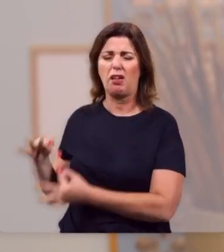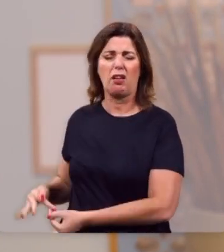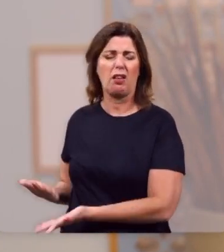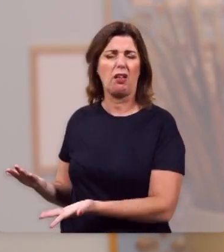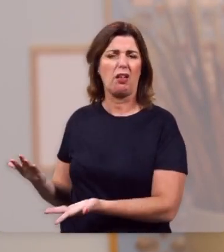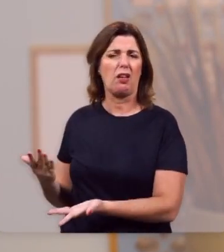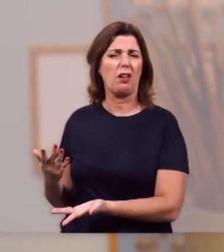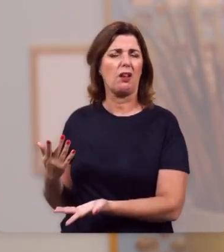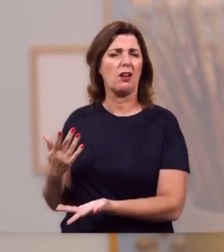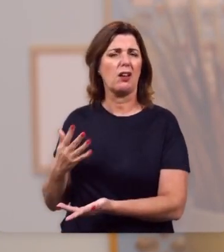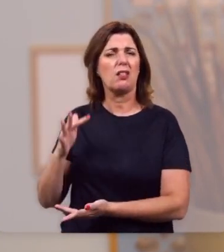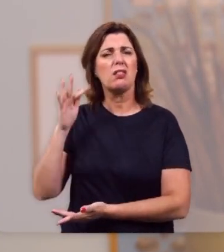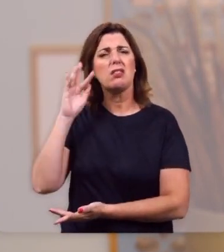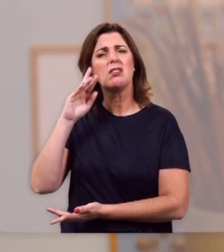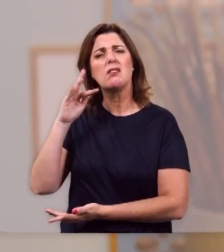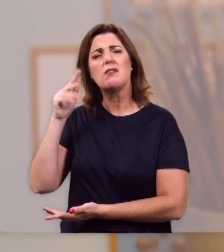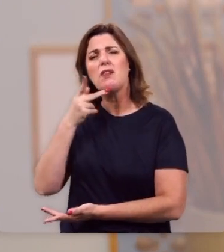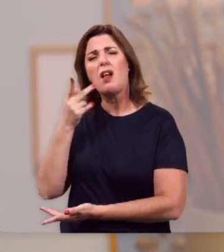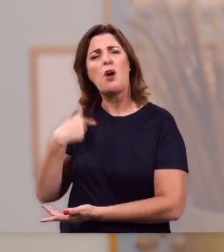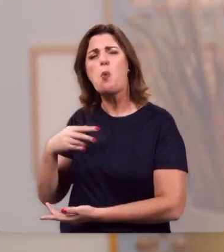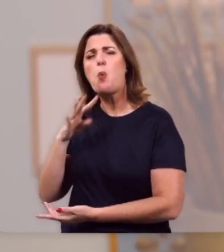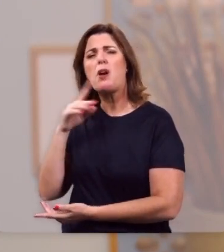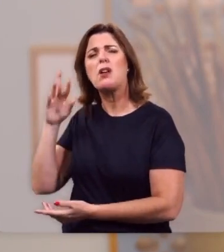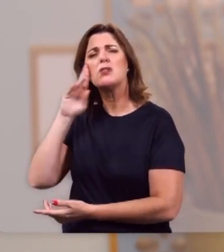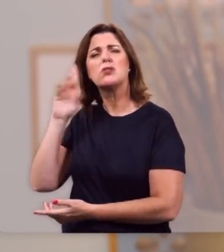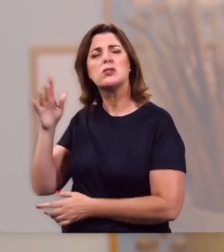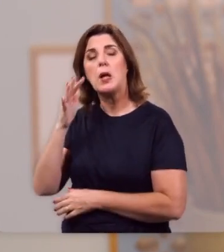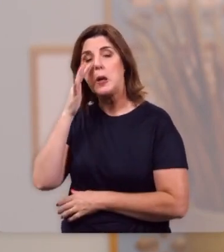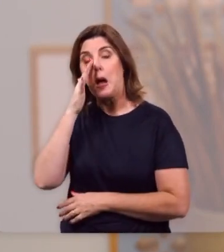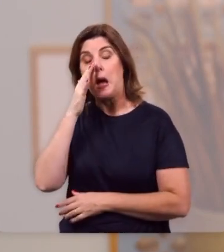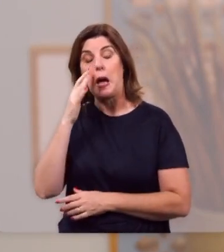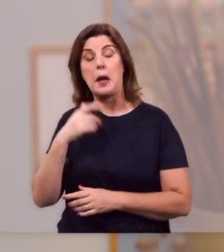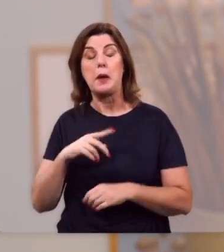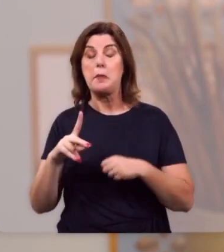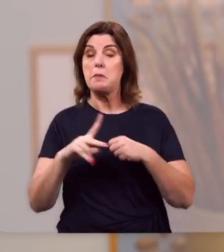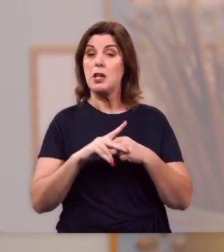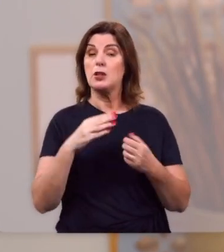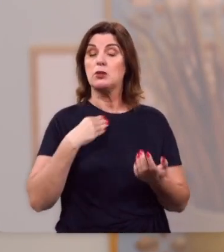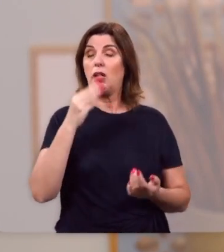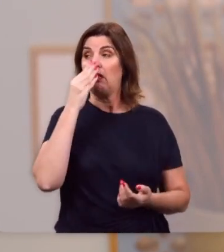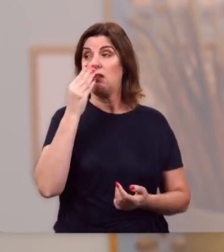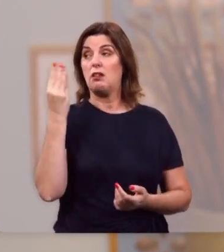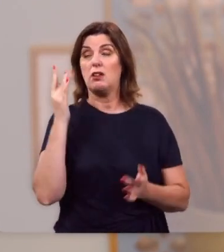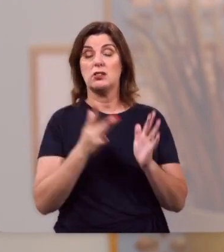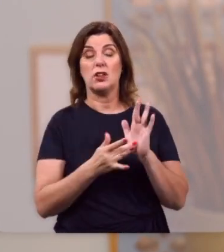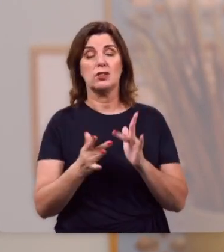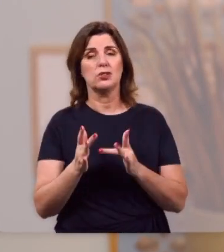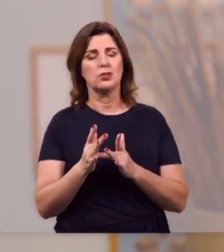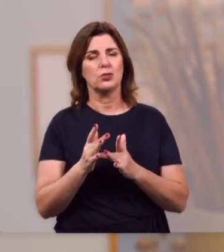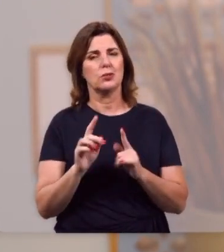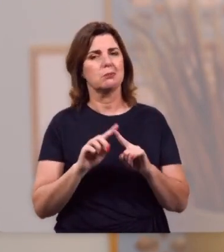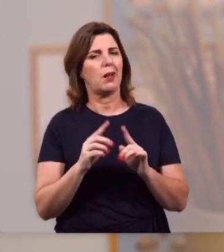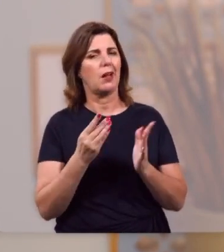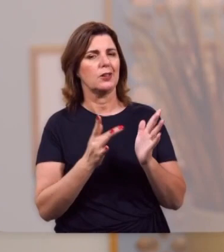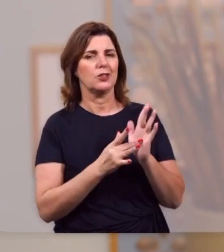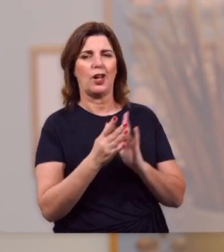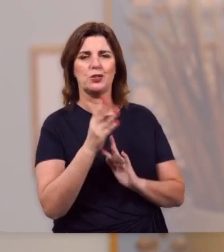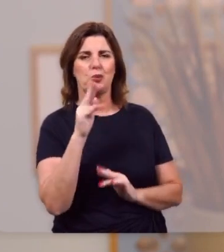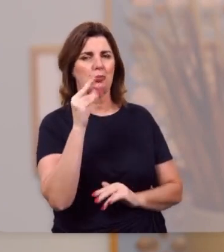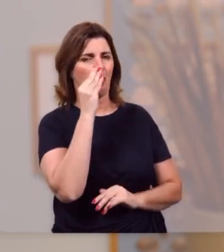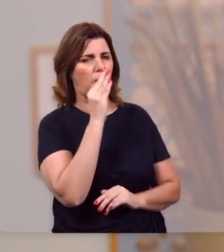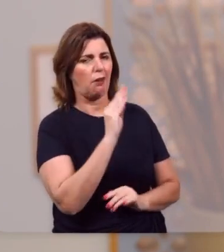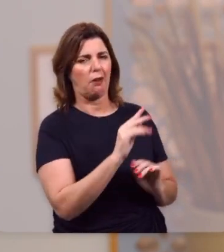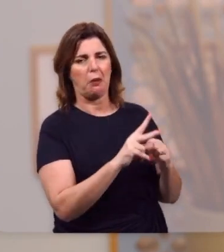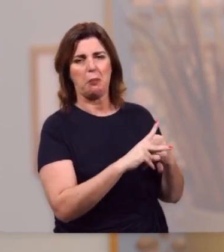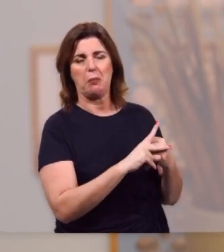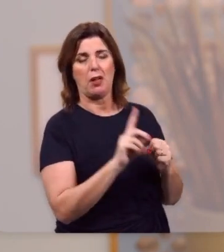tinha negado o seu Senhor. Pedro desistiu de Jesus, mas Jesus não desistiu de Pedro. Apesar